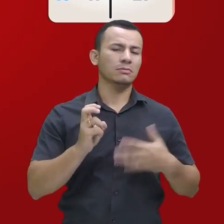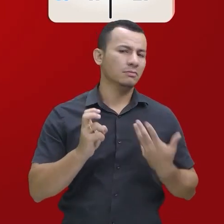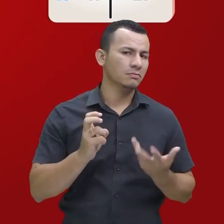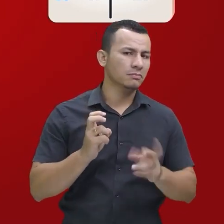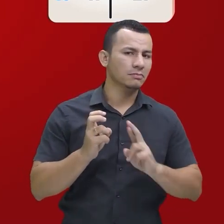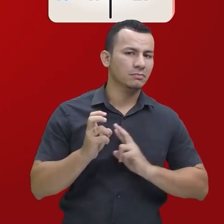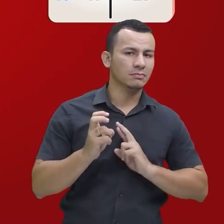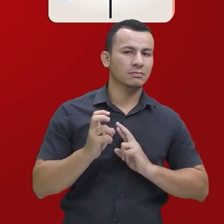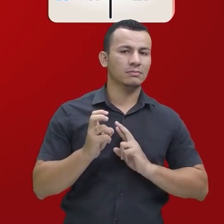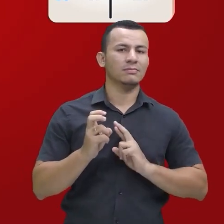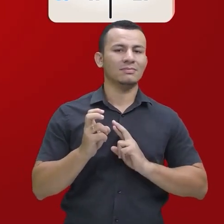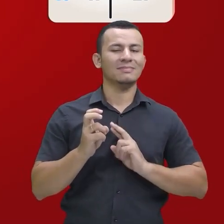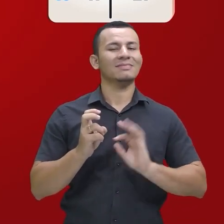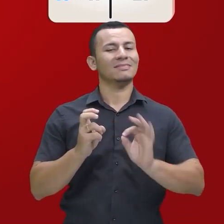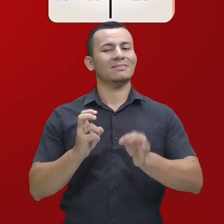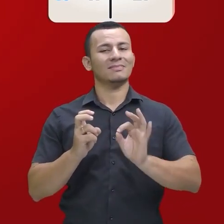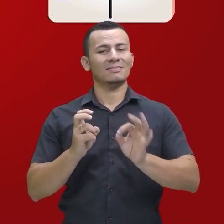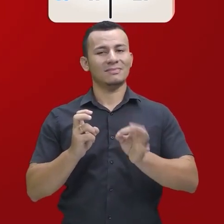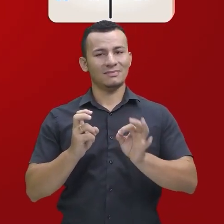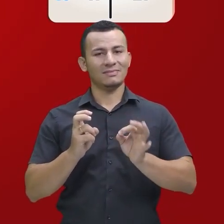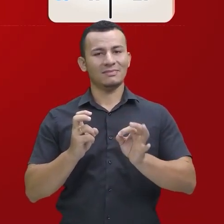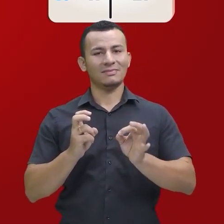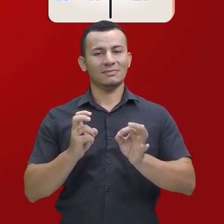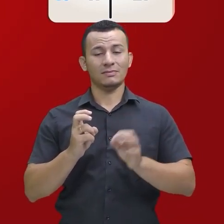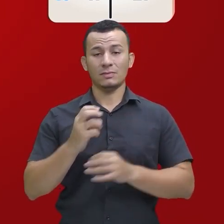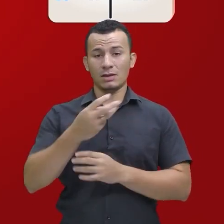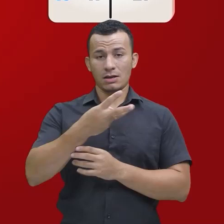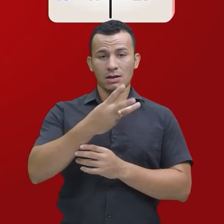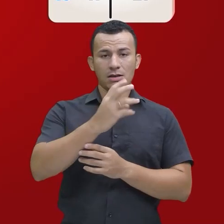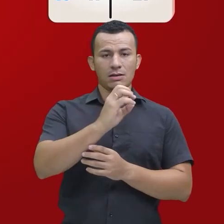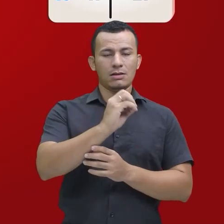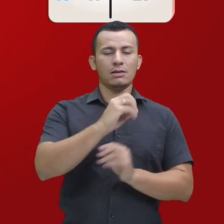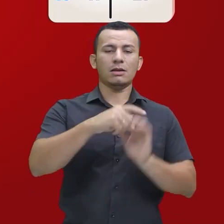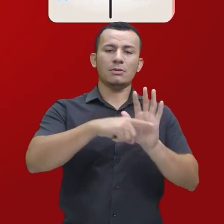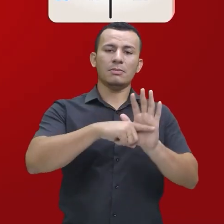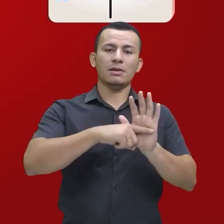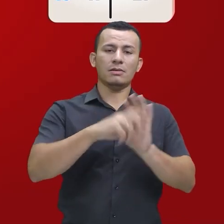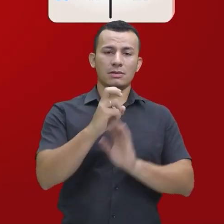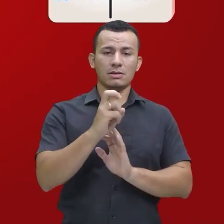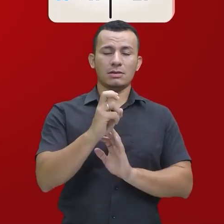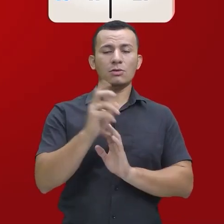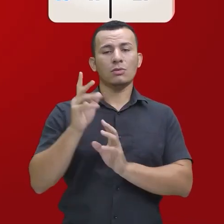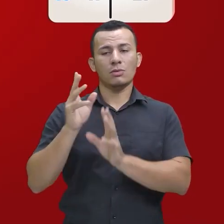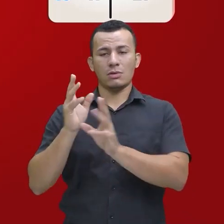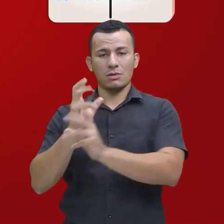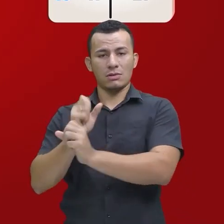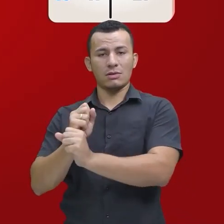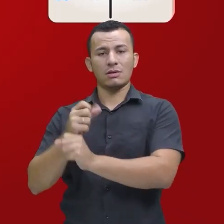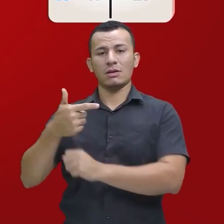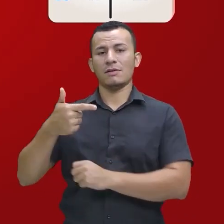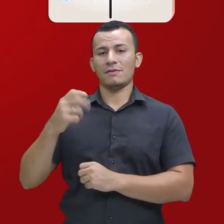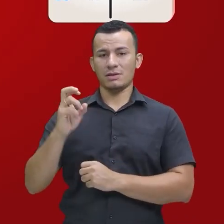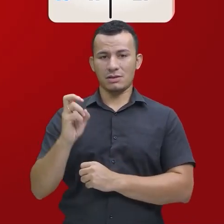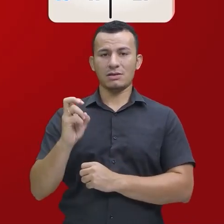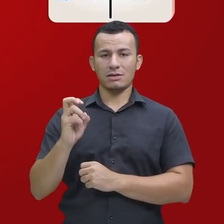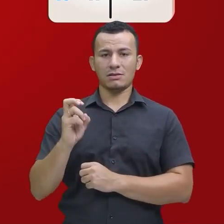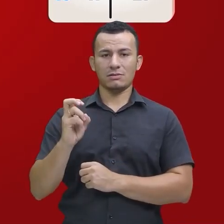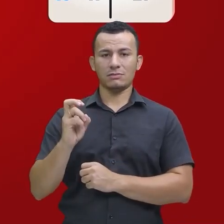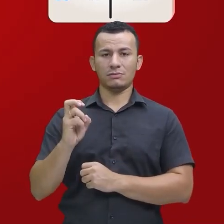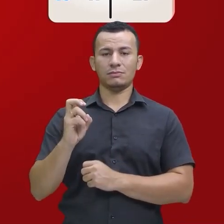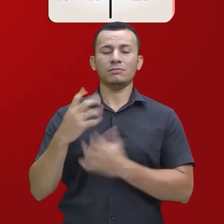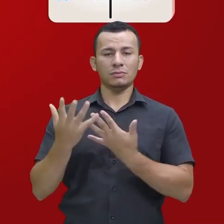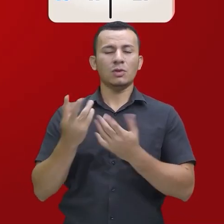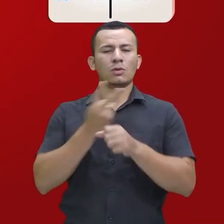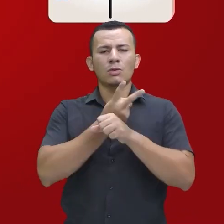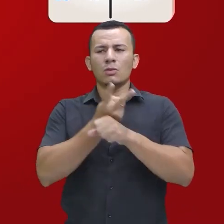5? Isso! Muito bem, 30 menos 5 é 25. O que que eu faço? Eu vou pegar uma pedra do